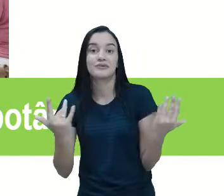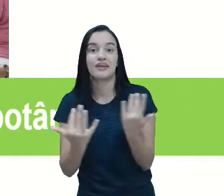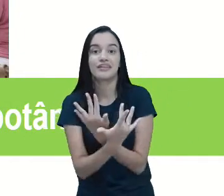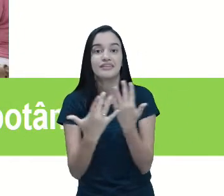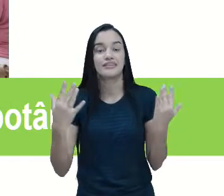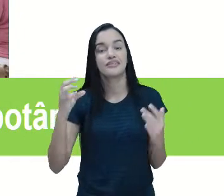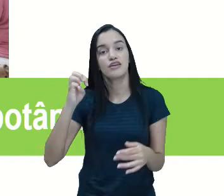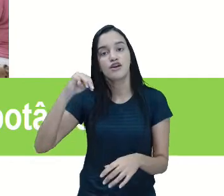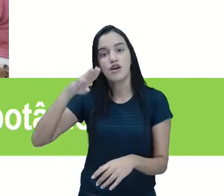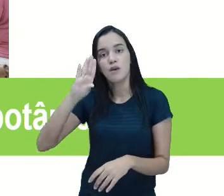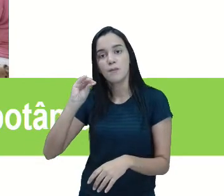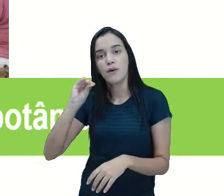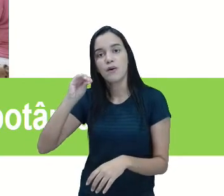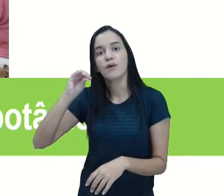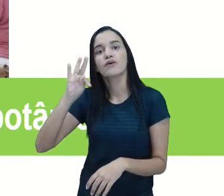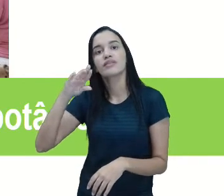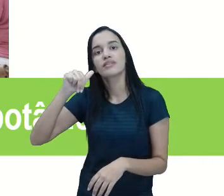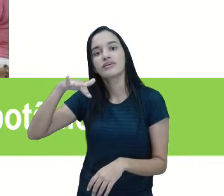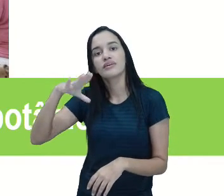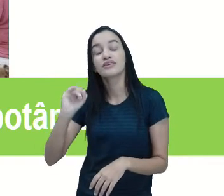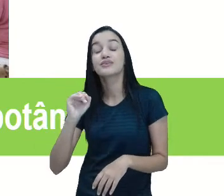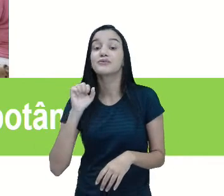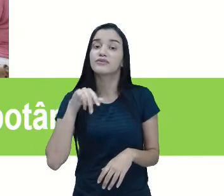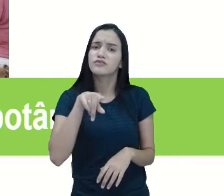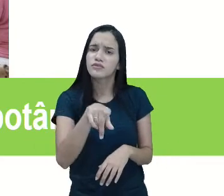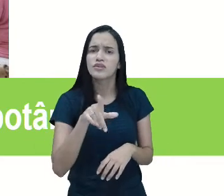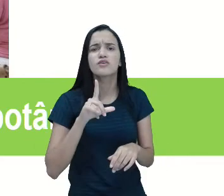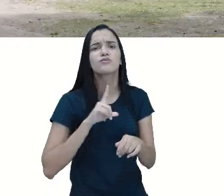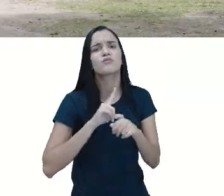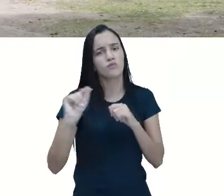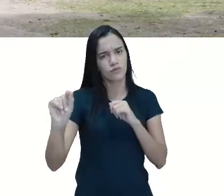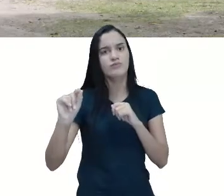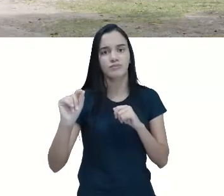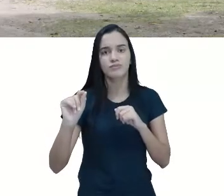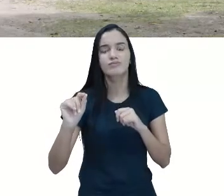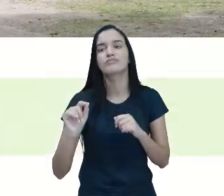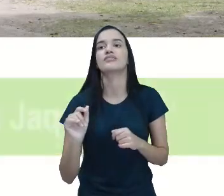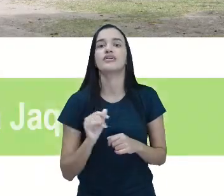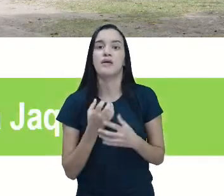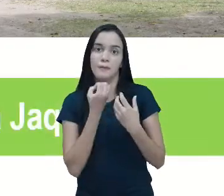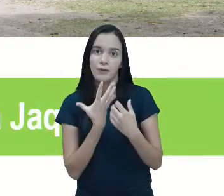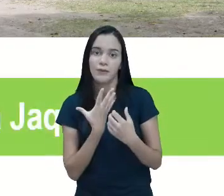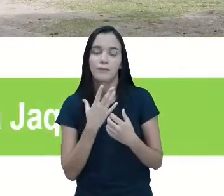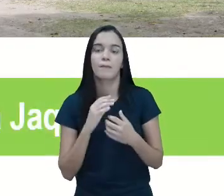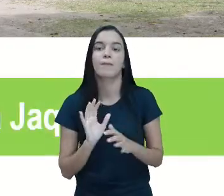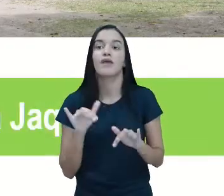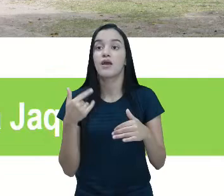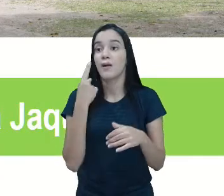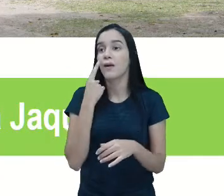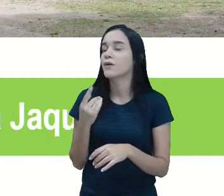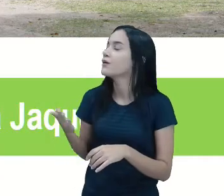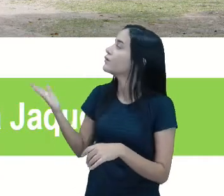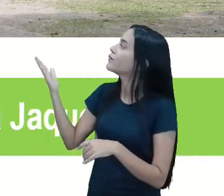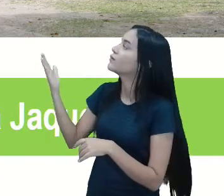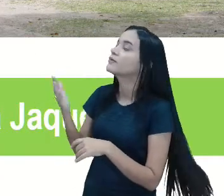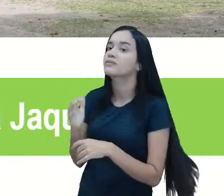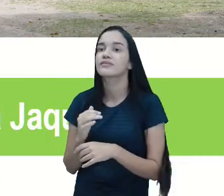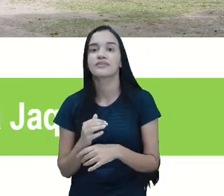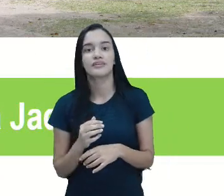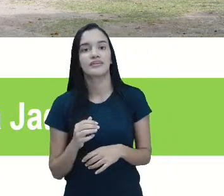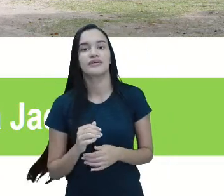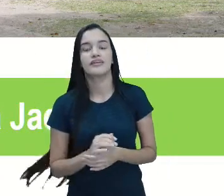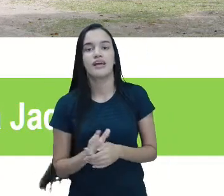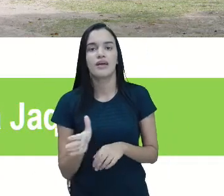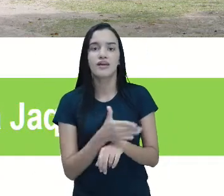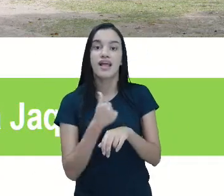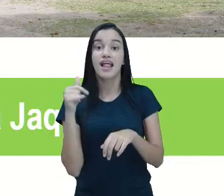maravilhoso, tive a oportunidade de conhecer, se vocês não foram, vão lá, vale a pena, né? E aí, ó, Parque da Jaqueira também,